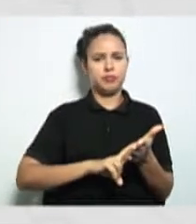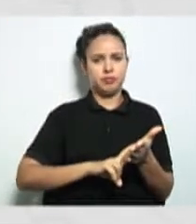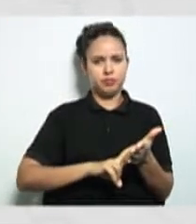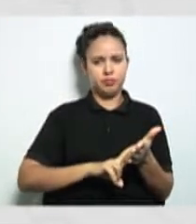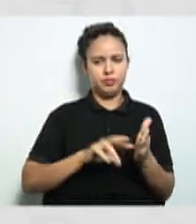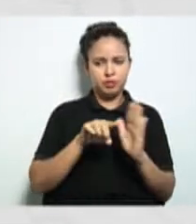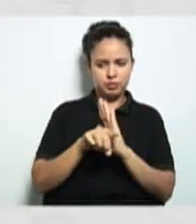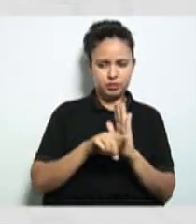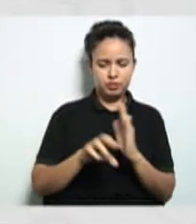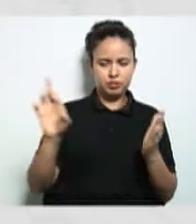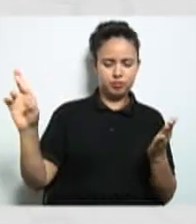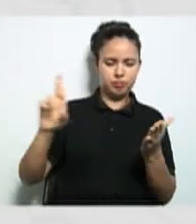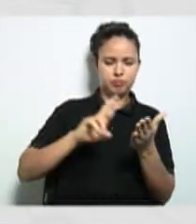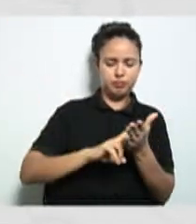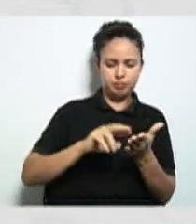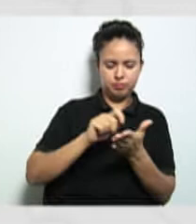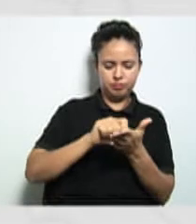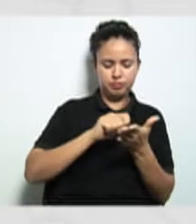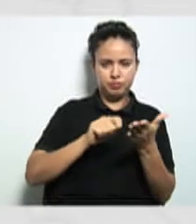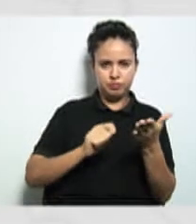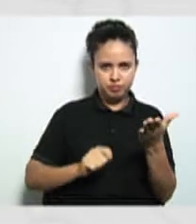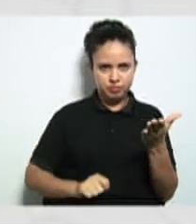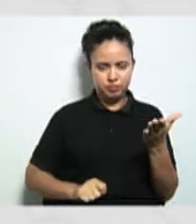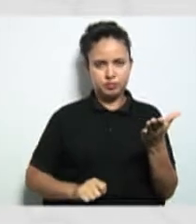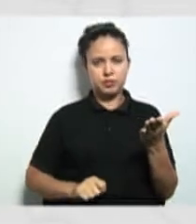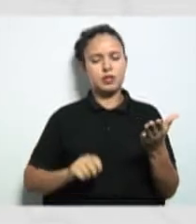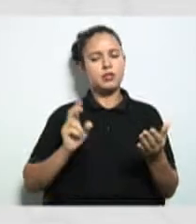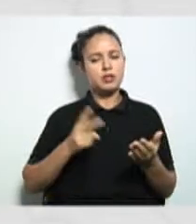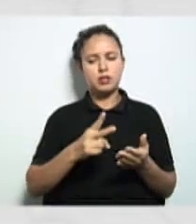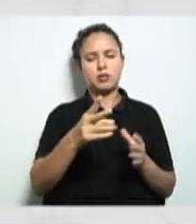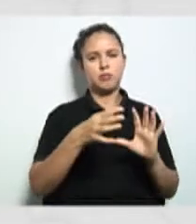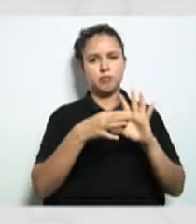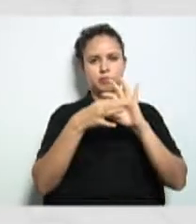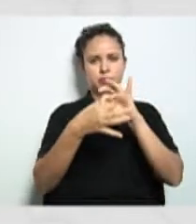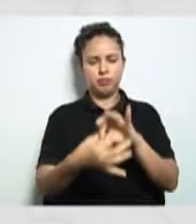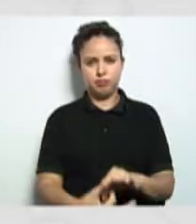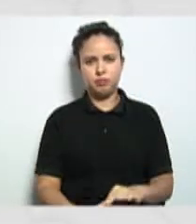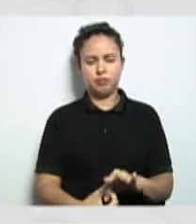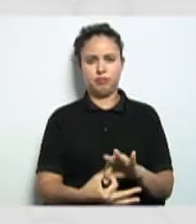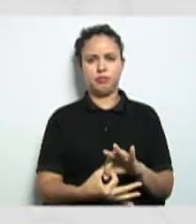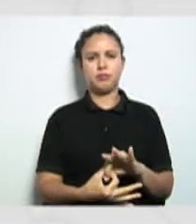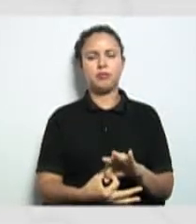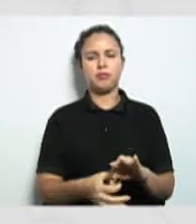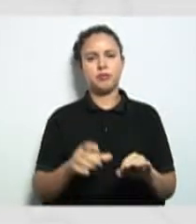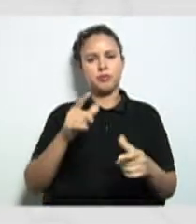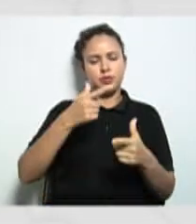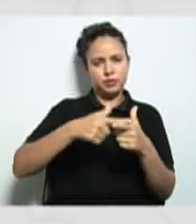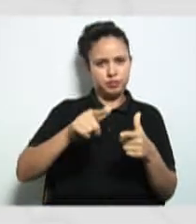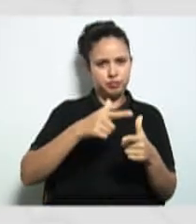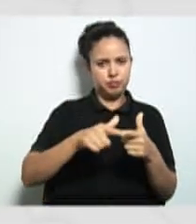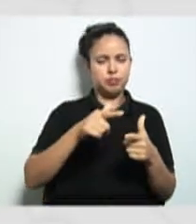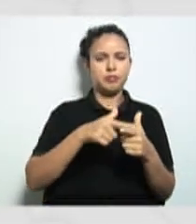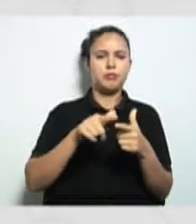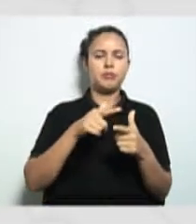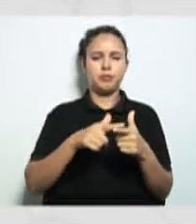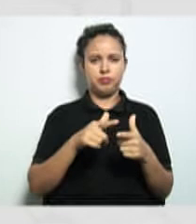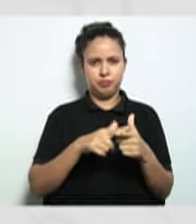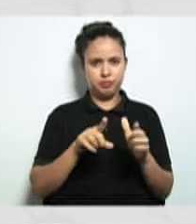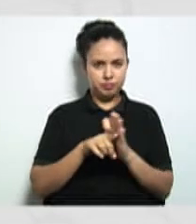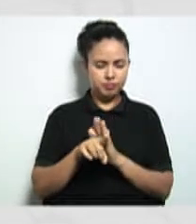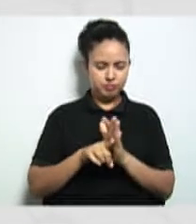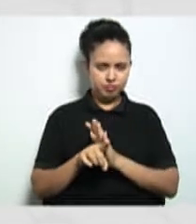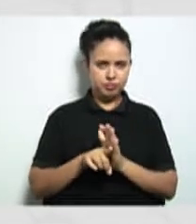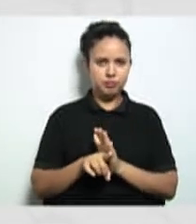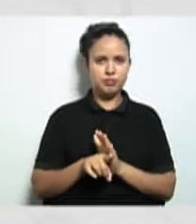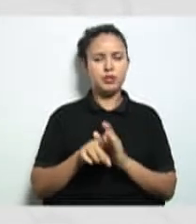responde. E essas questões estão sempre relacionadas ao problema de pesquisa. Então, isso